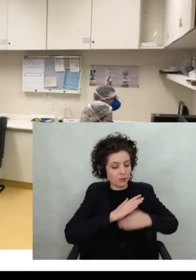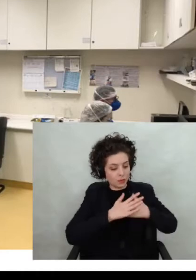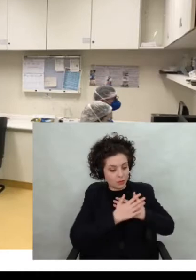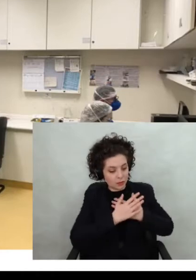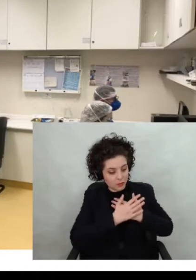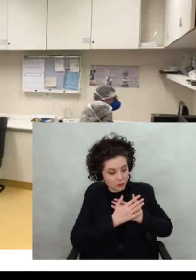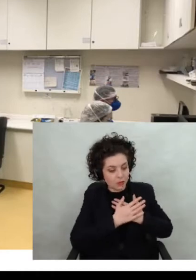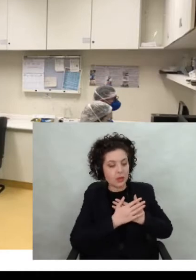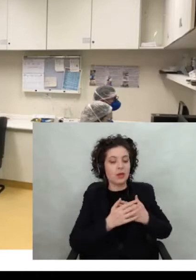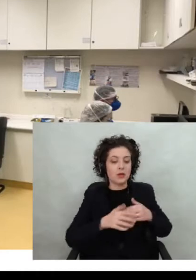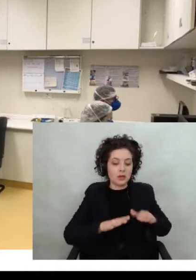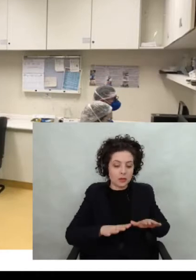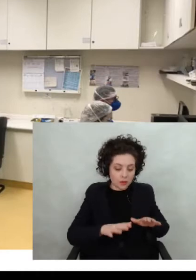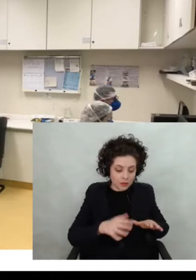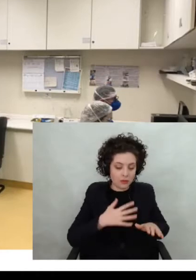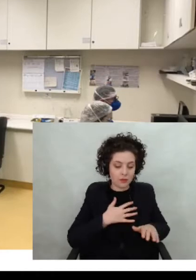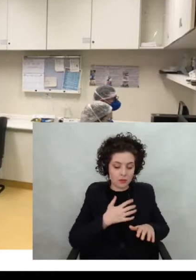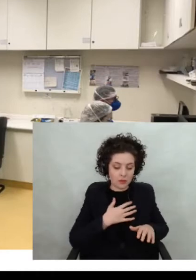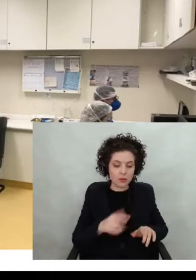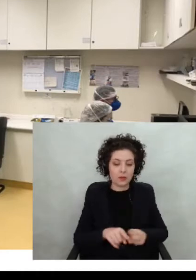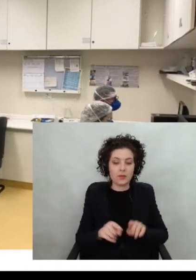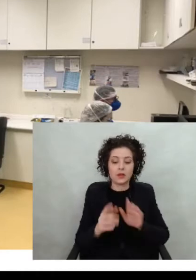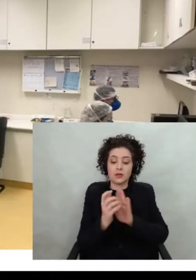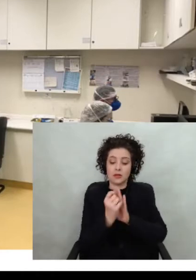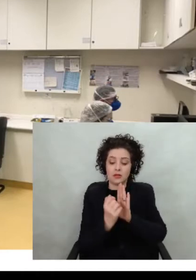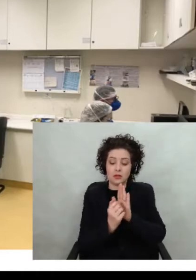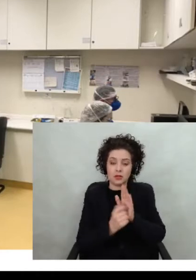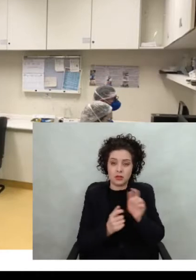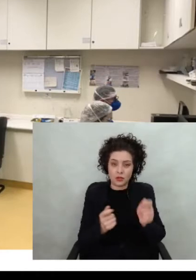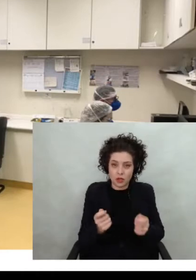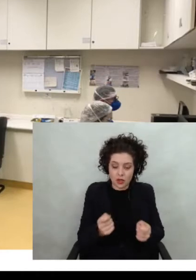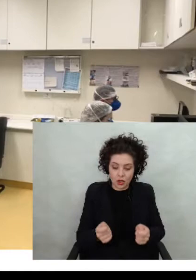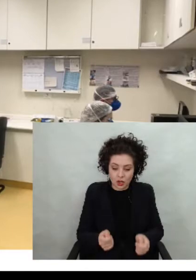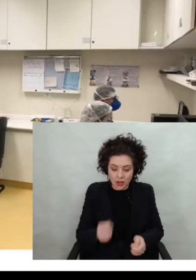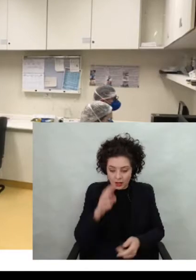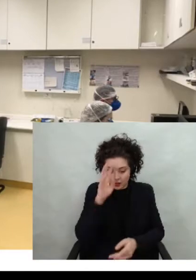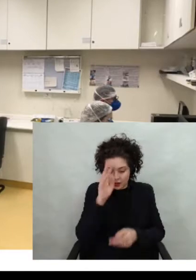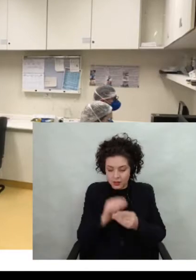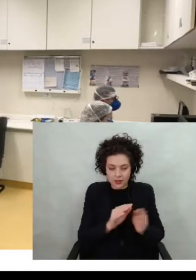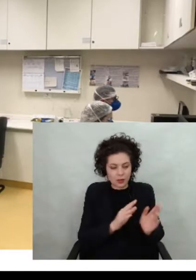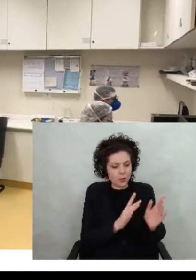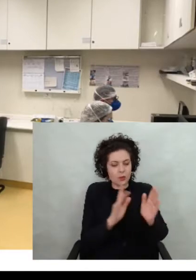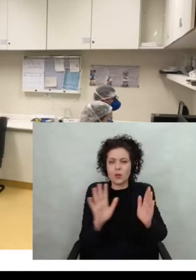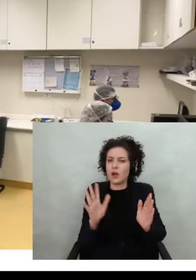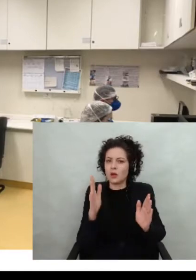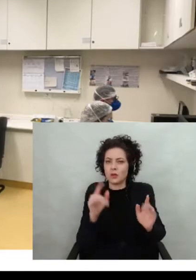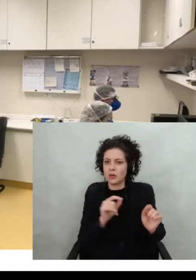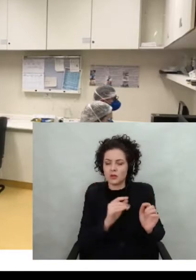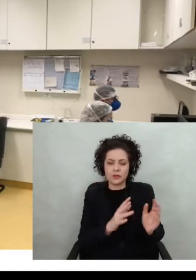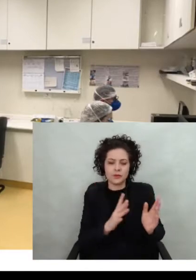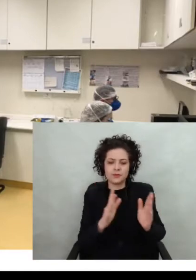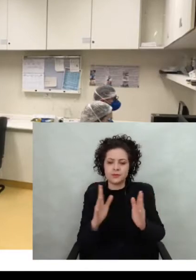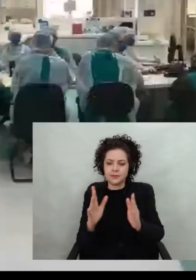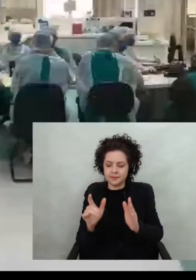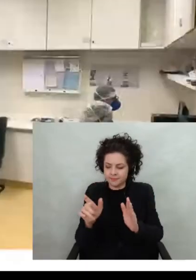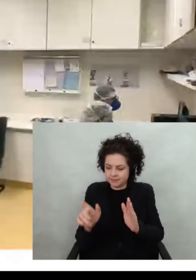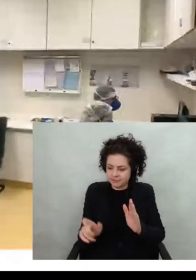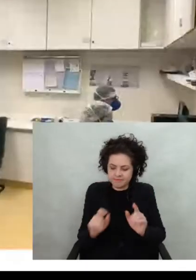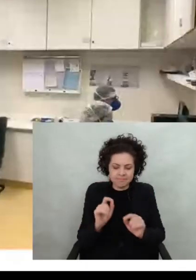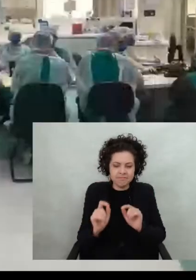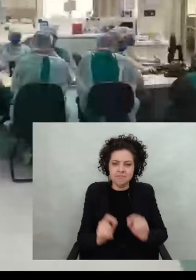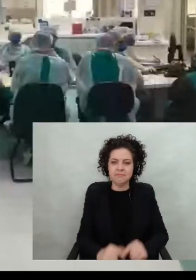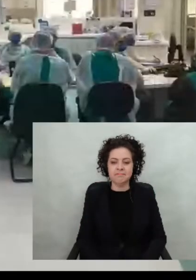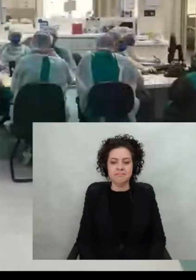os registros adequados que permitem a nós entendermos o que está acontecendo com o nosso paciente. E como